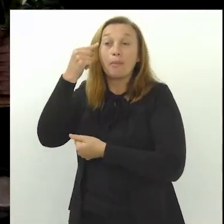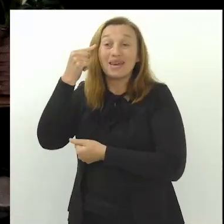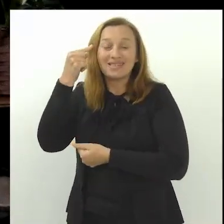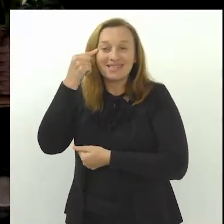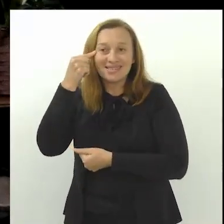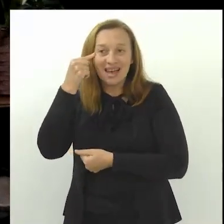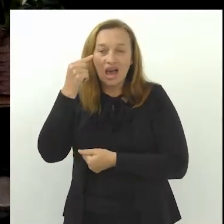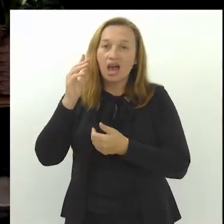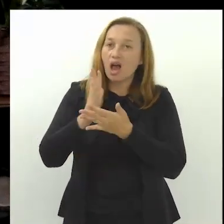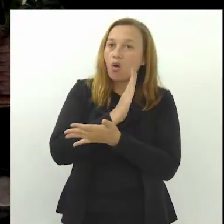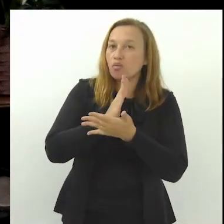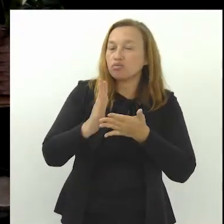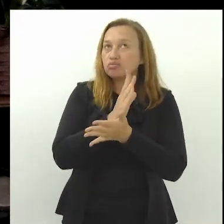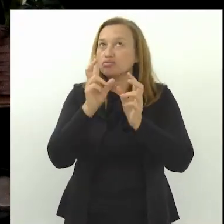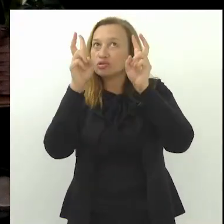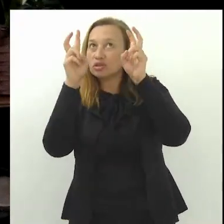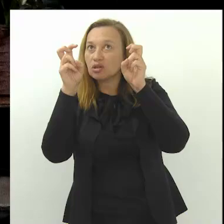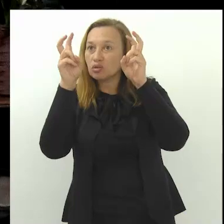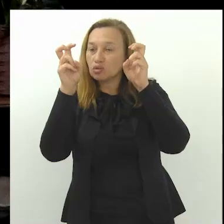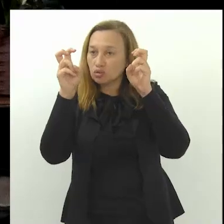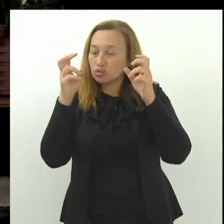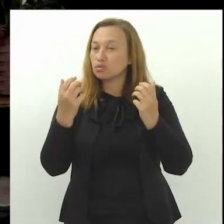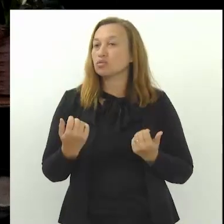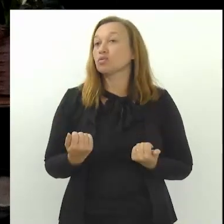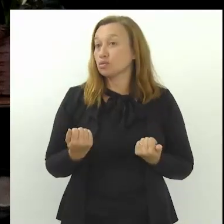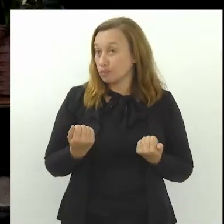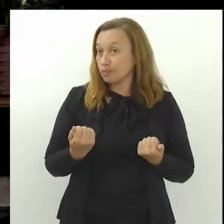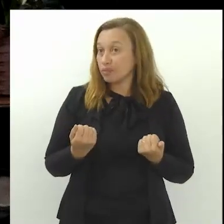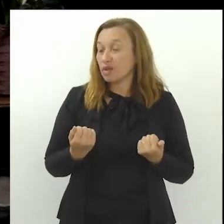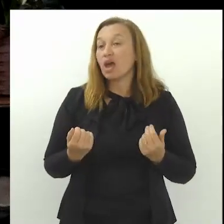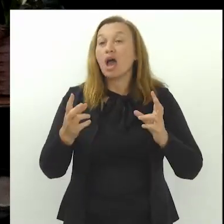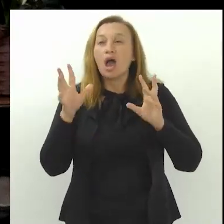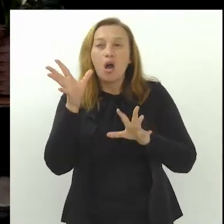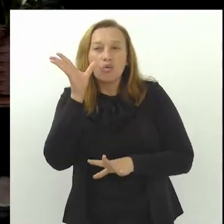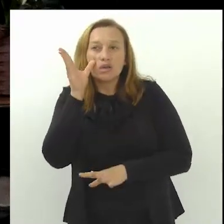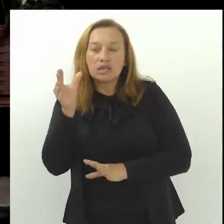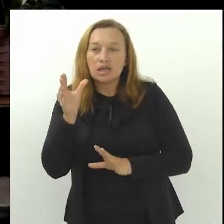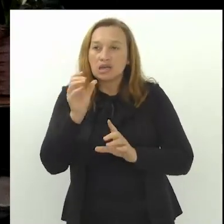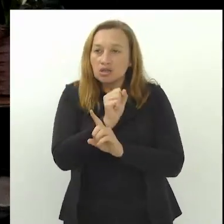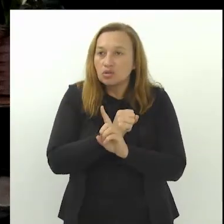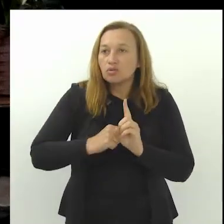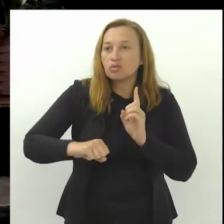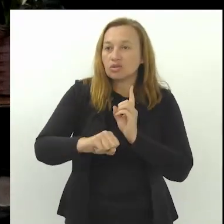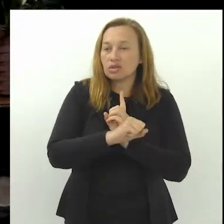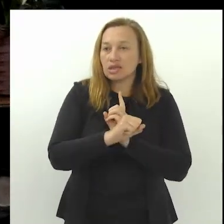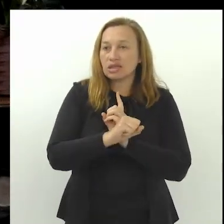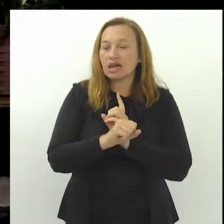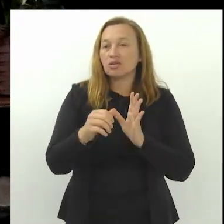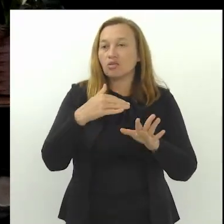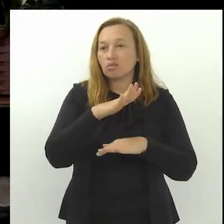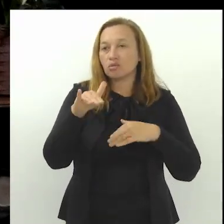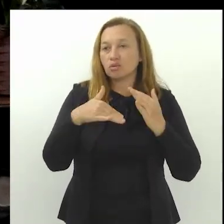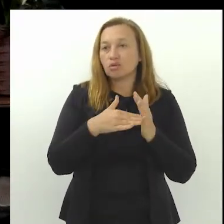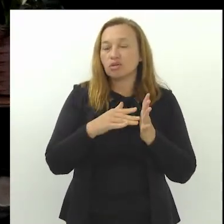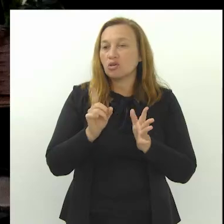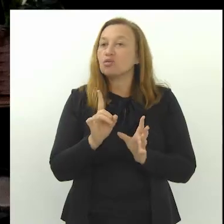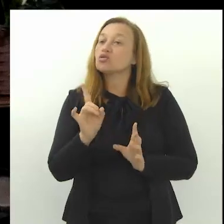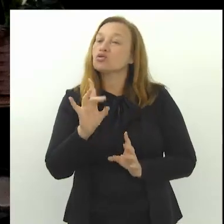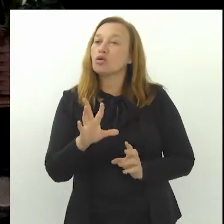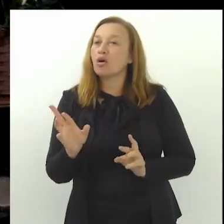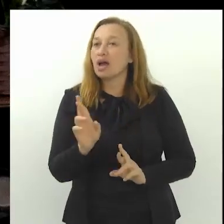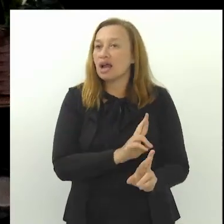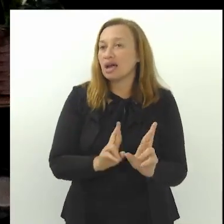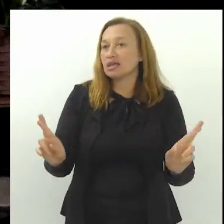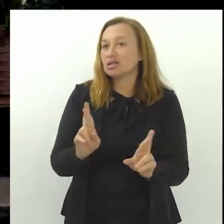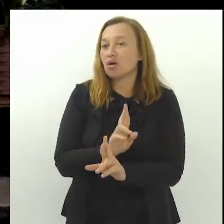repensar algumas questões estruturais e que diz respeito ao interesse da humanidade como um todo, não só em